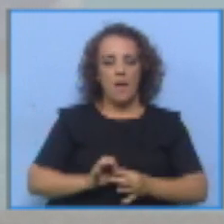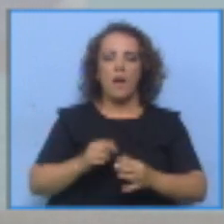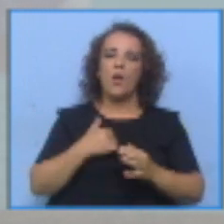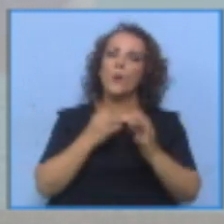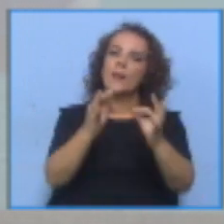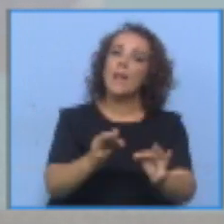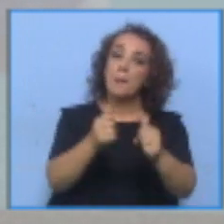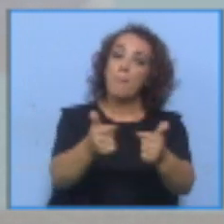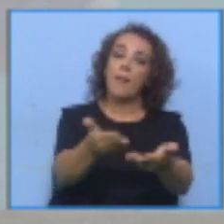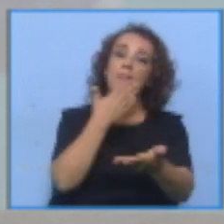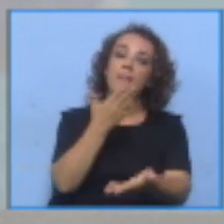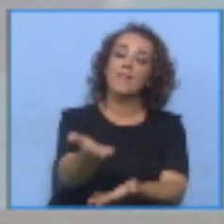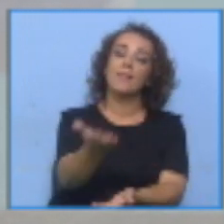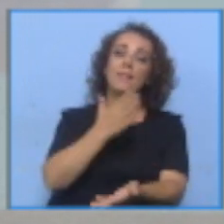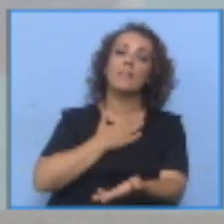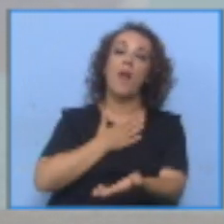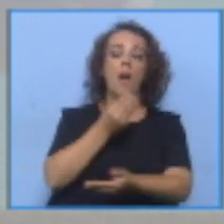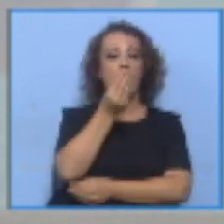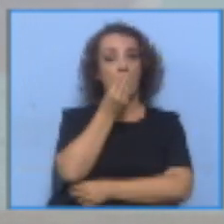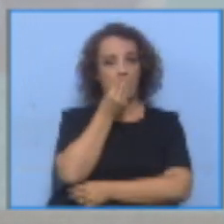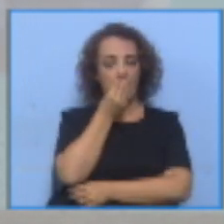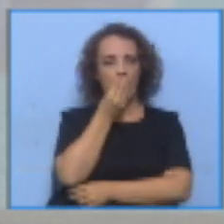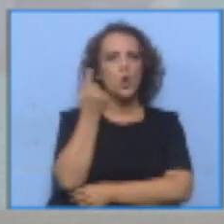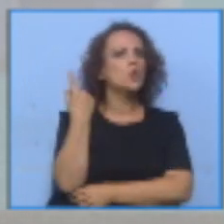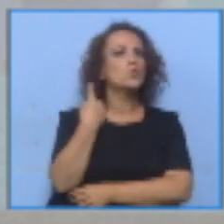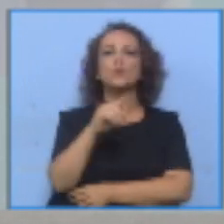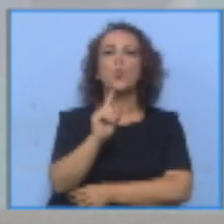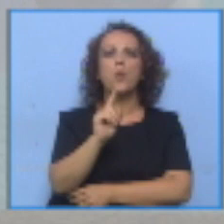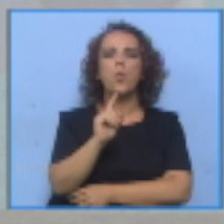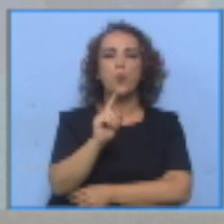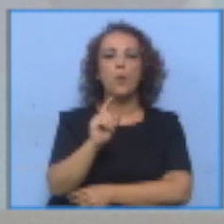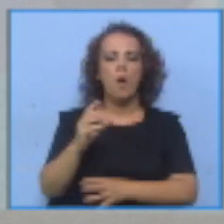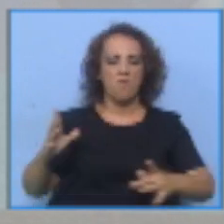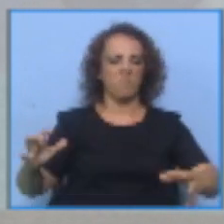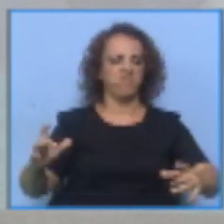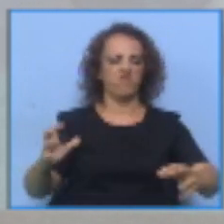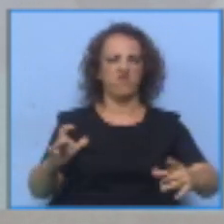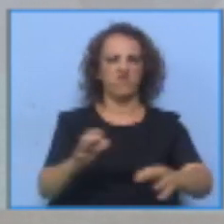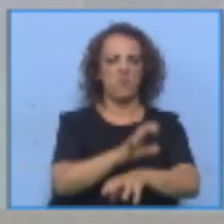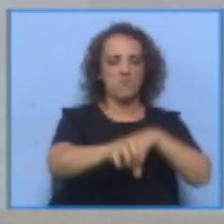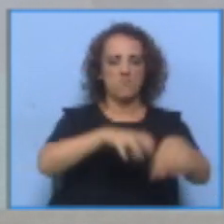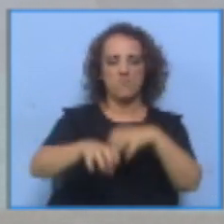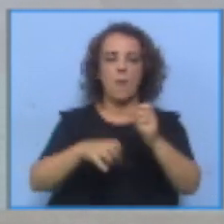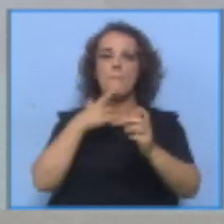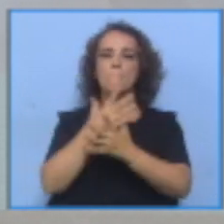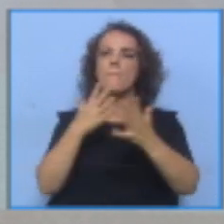sã, digamos, uma sã convivência, e não de exploração que a maioria dos ocidentais temos